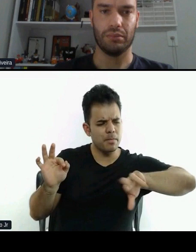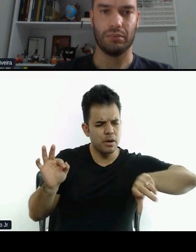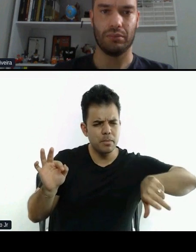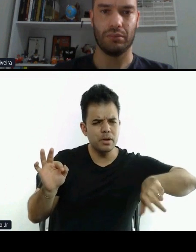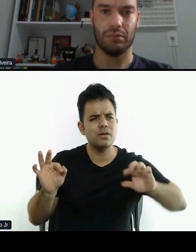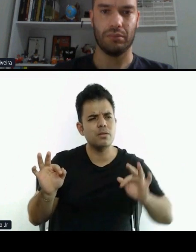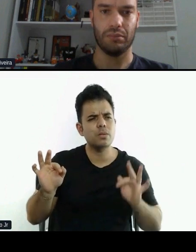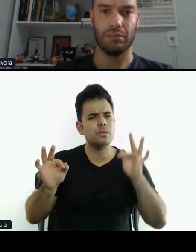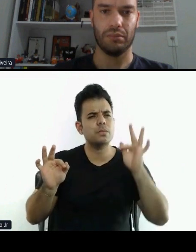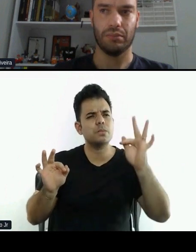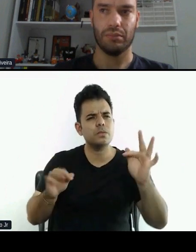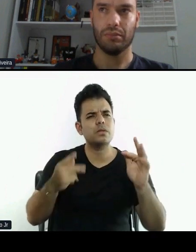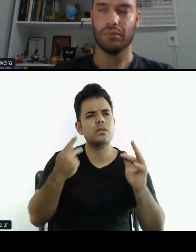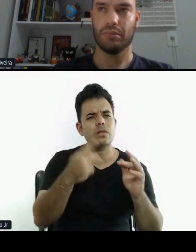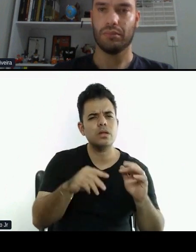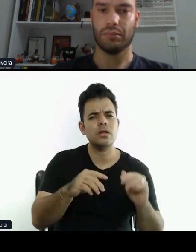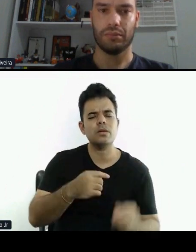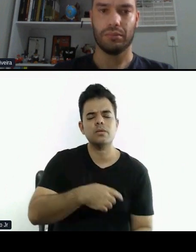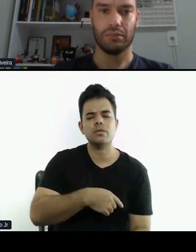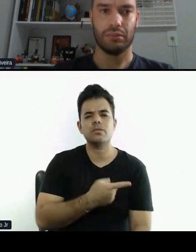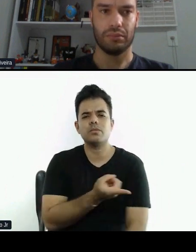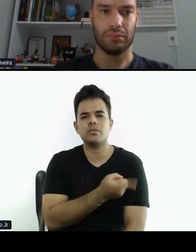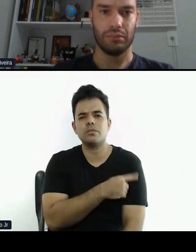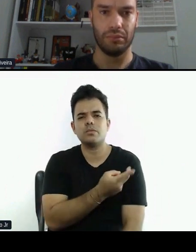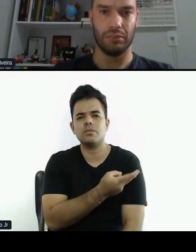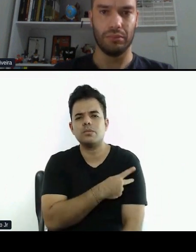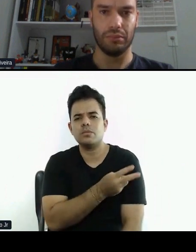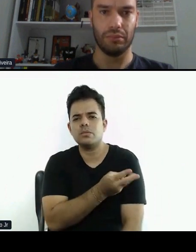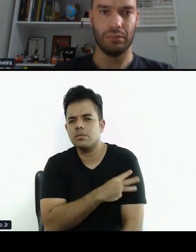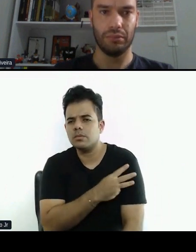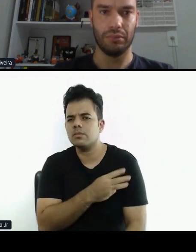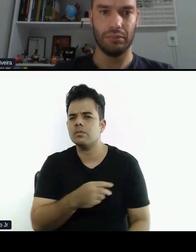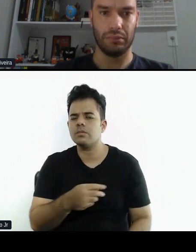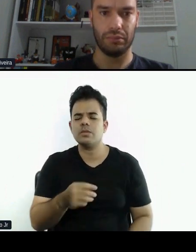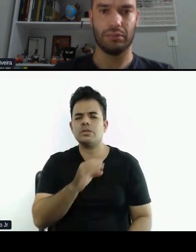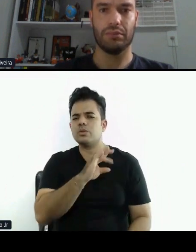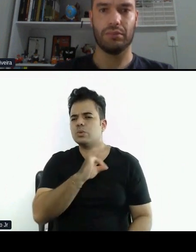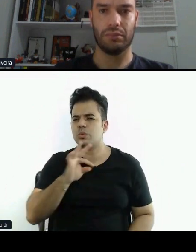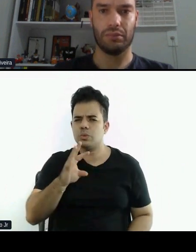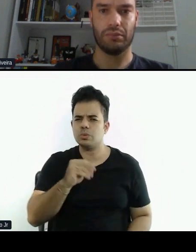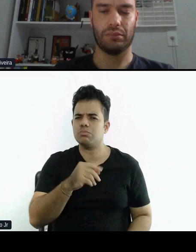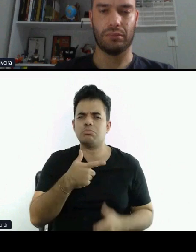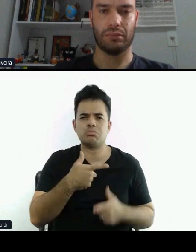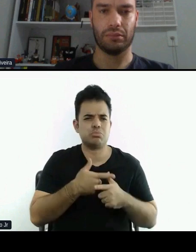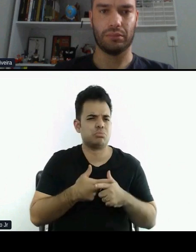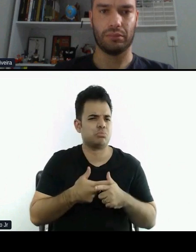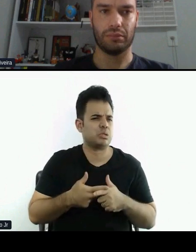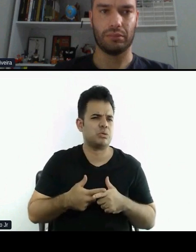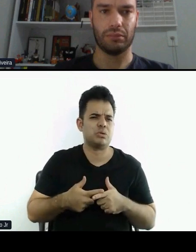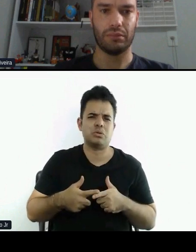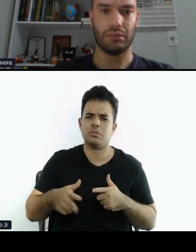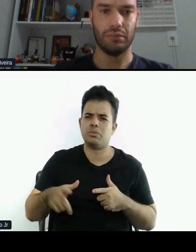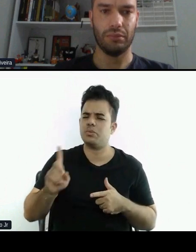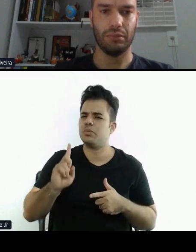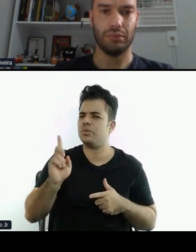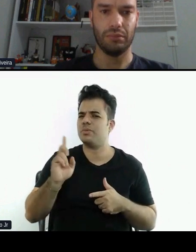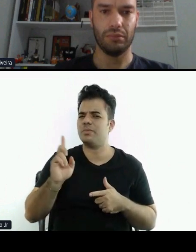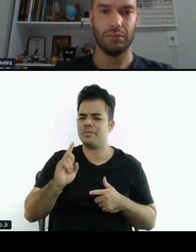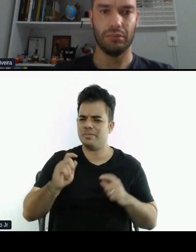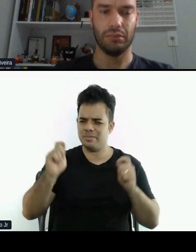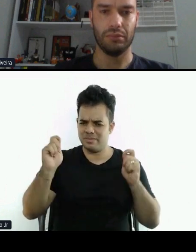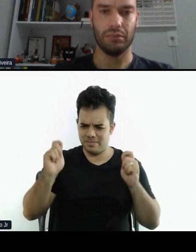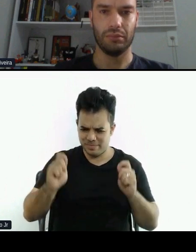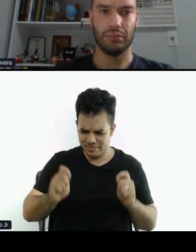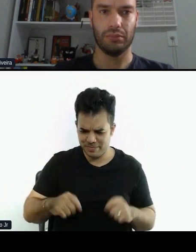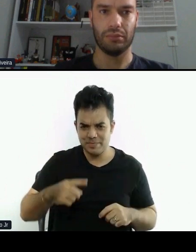nas escolas do primeiro, segundo grau, sem nenhum problema, né? Então, eu acho que isso passaria a ser o que a gente está puxando aqui,